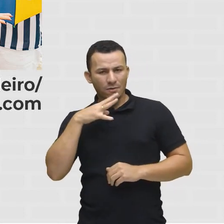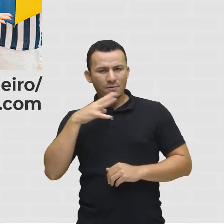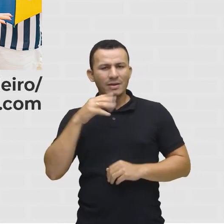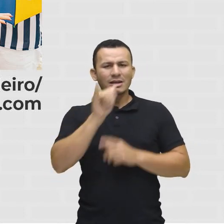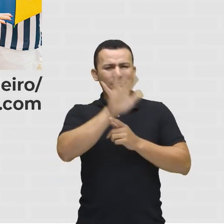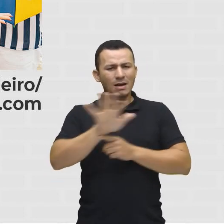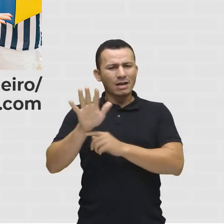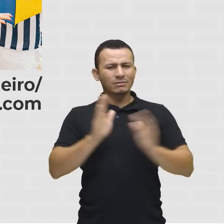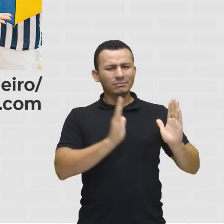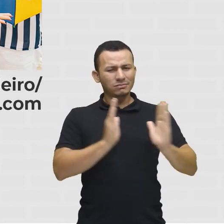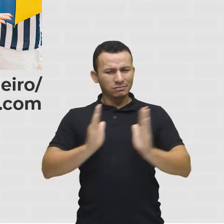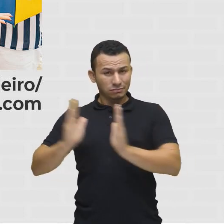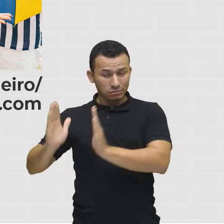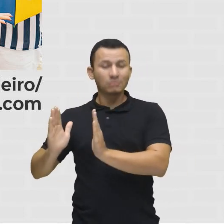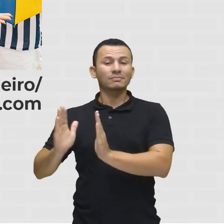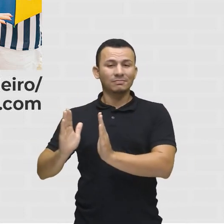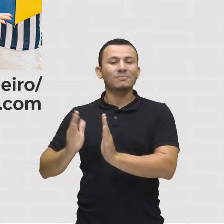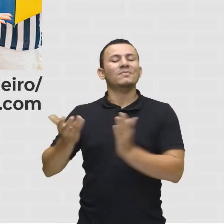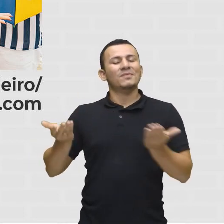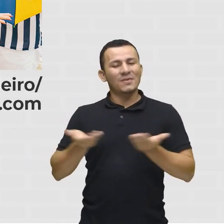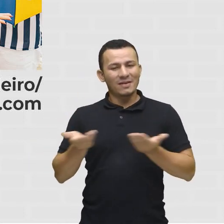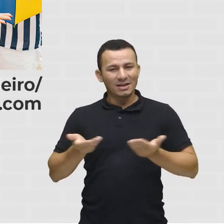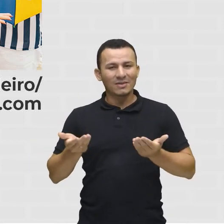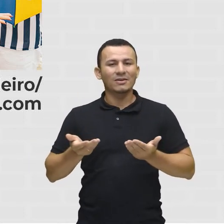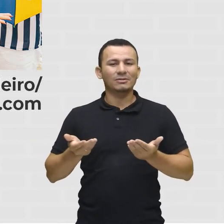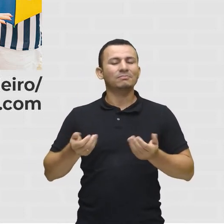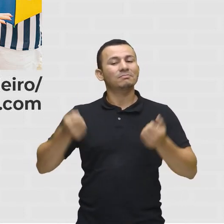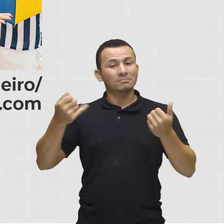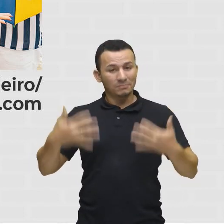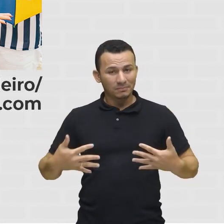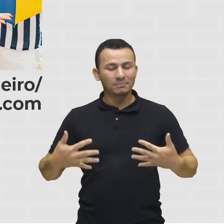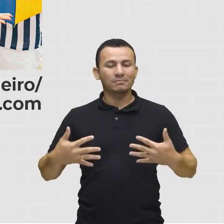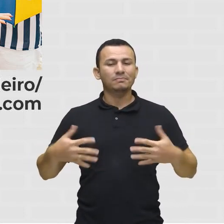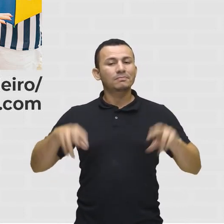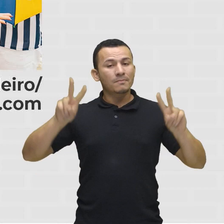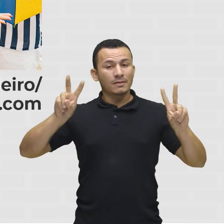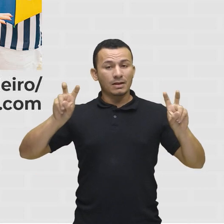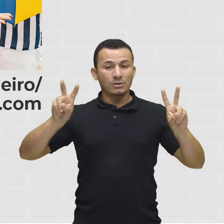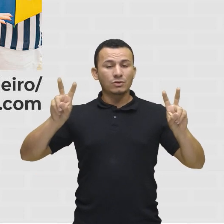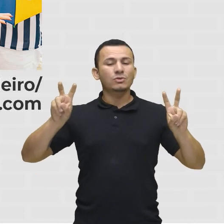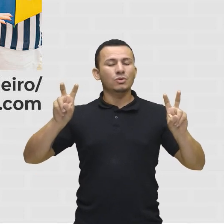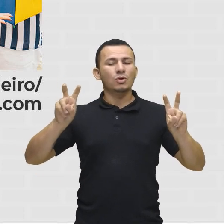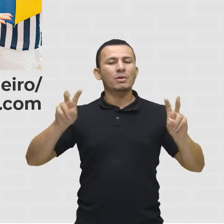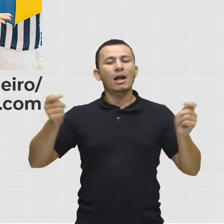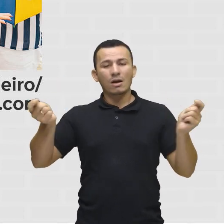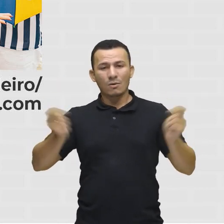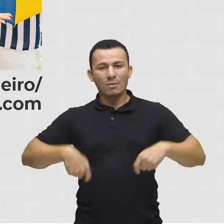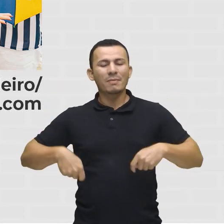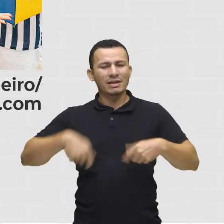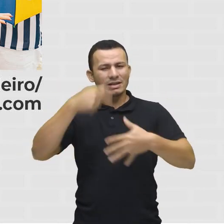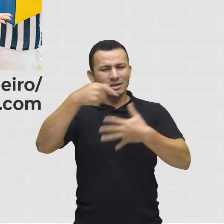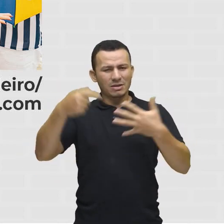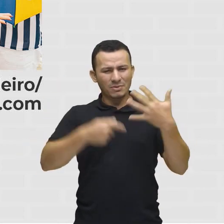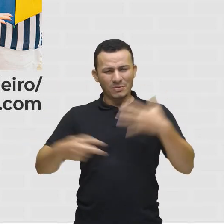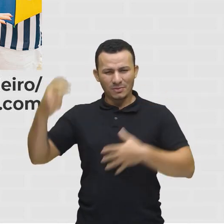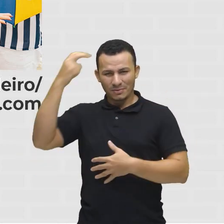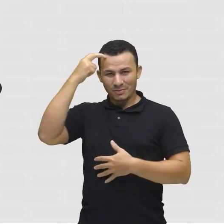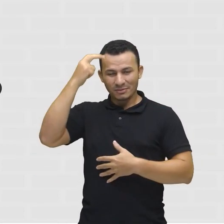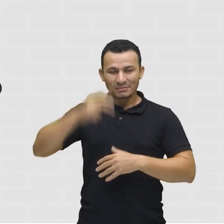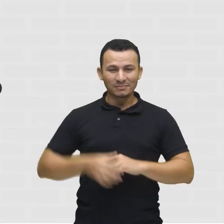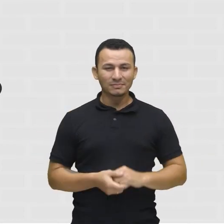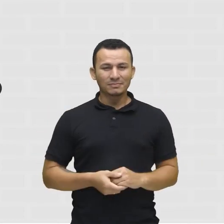imagem e nós vamos falar, tá, um pouquinho agora das competências do repertório cultural. Vamos